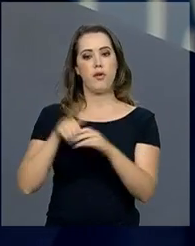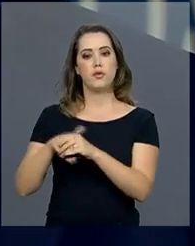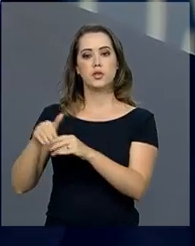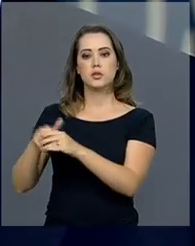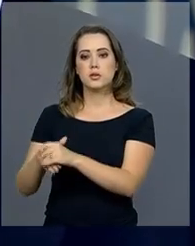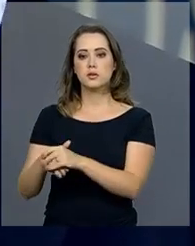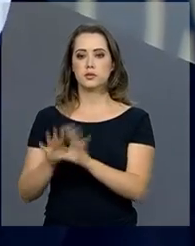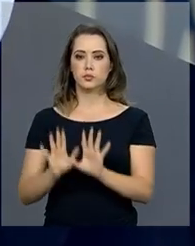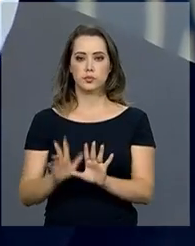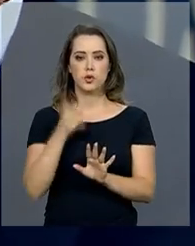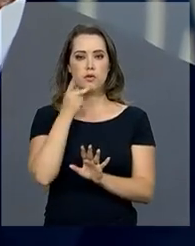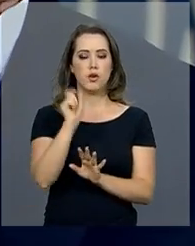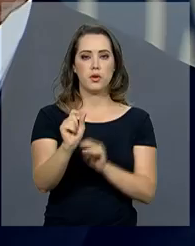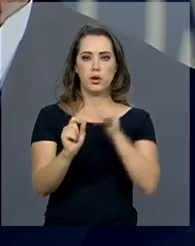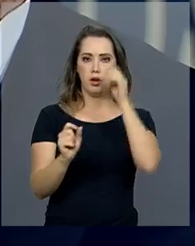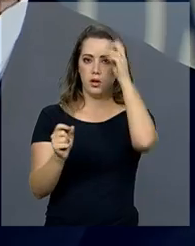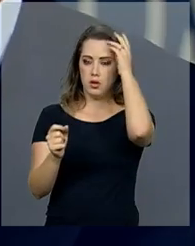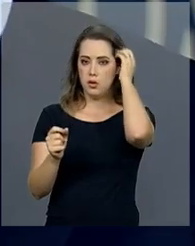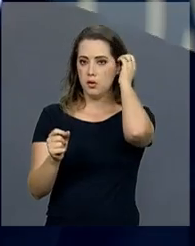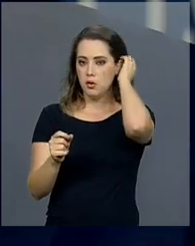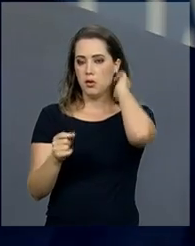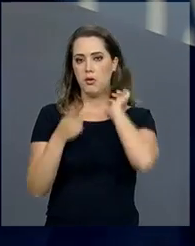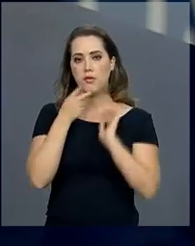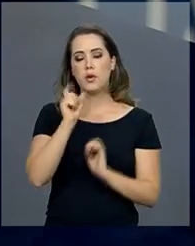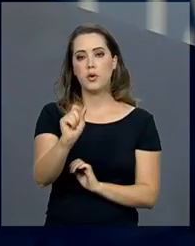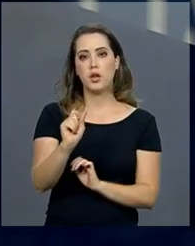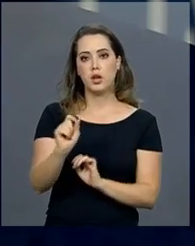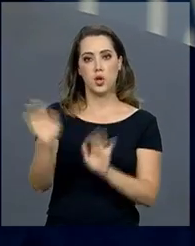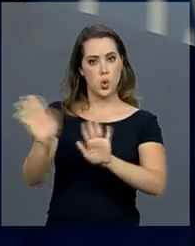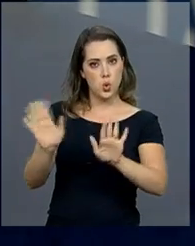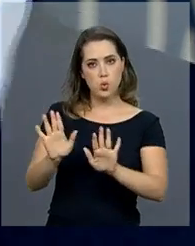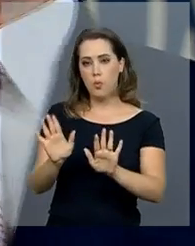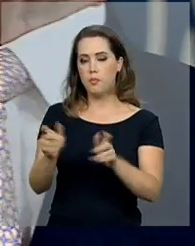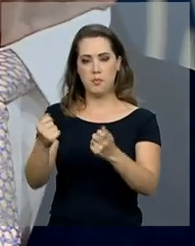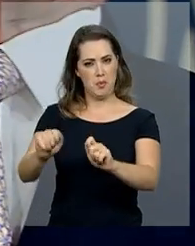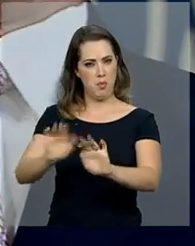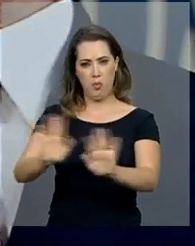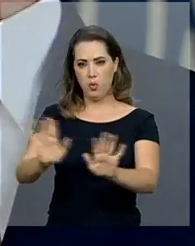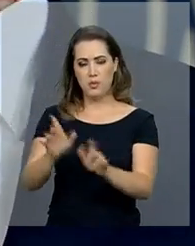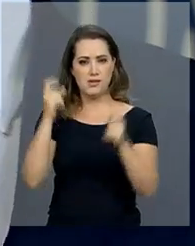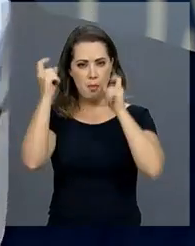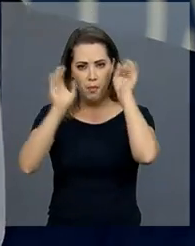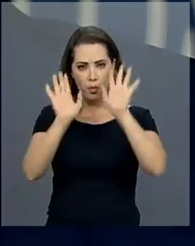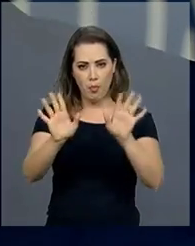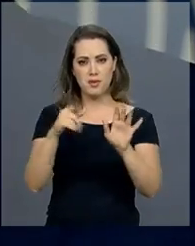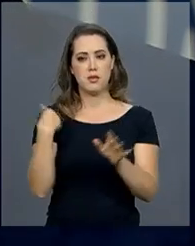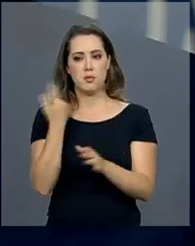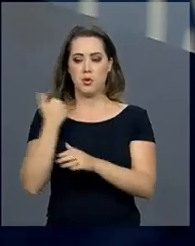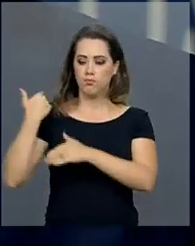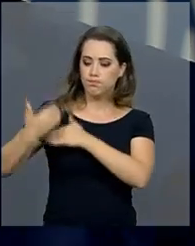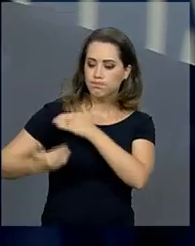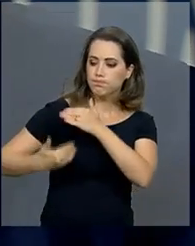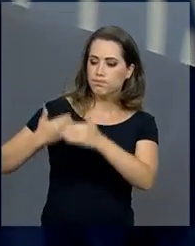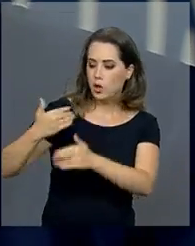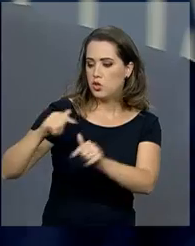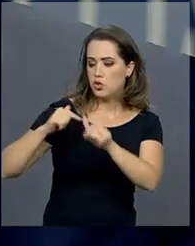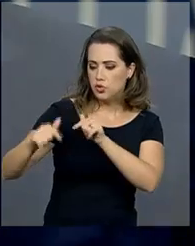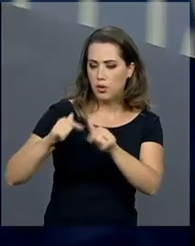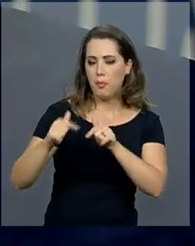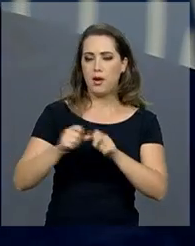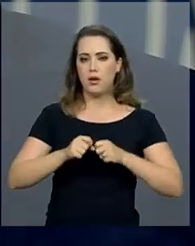não se preocupem porque o que nós fizemos nestes dois anos ou seja tudo as reformas modificações estruturais